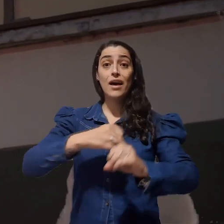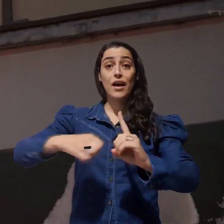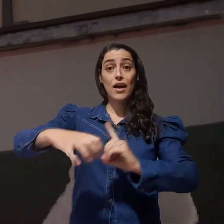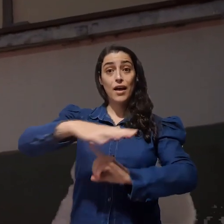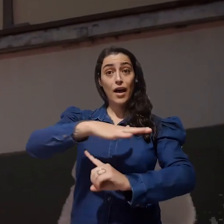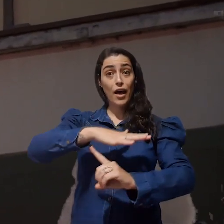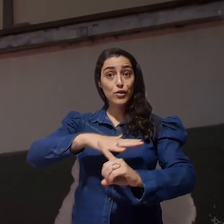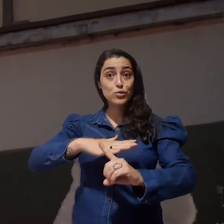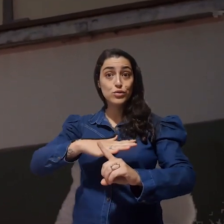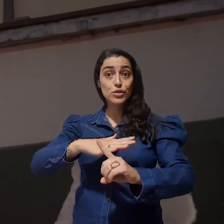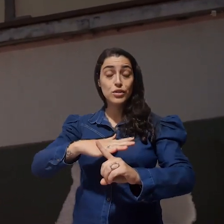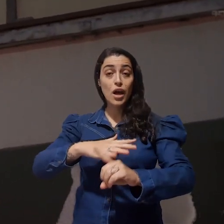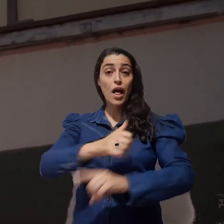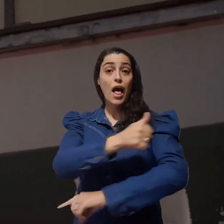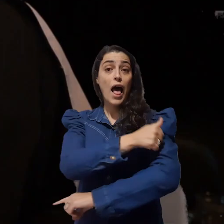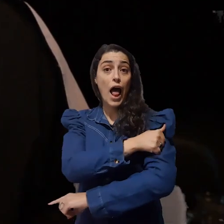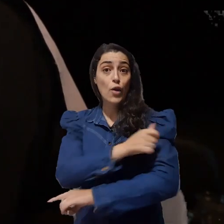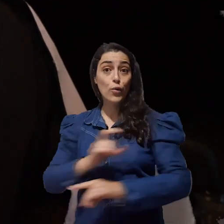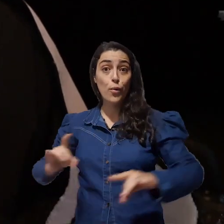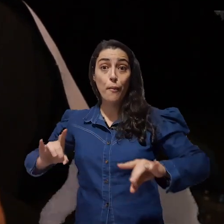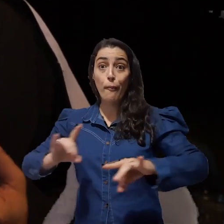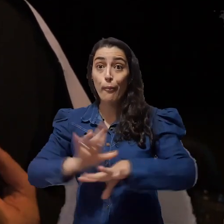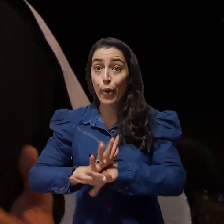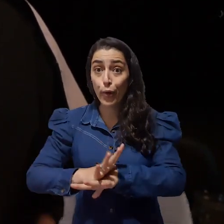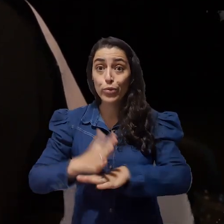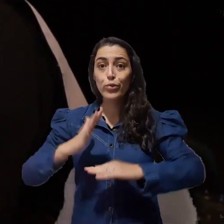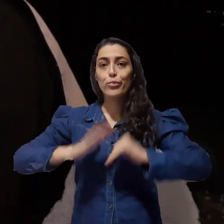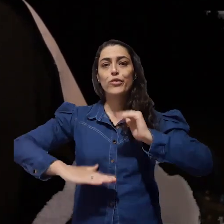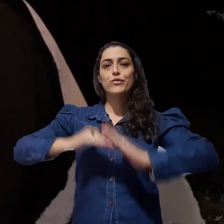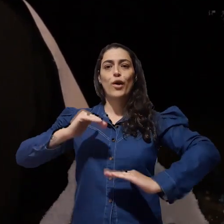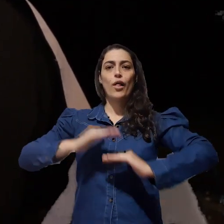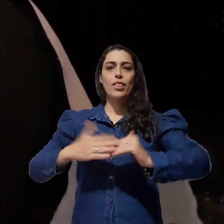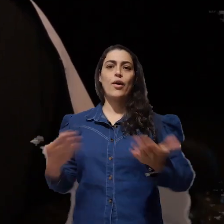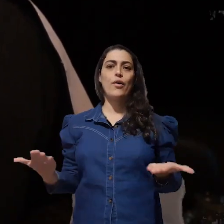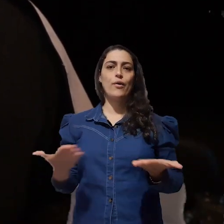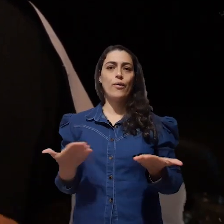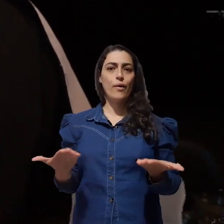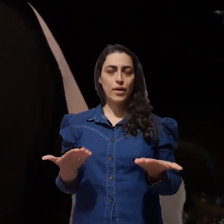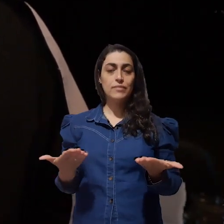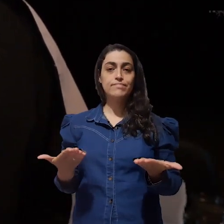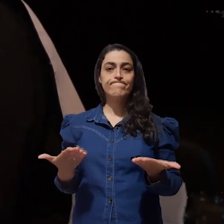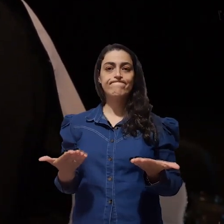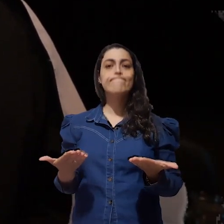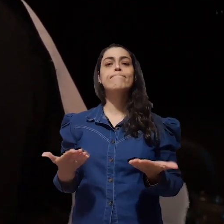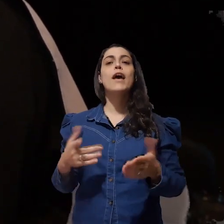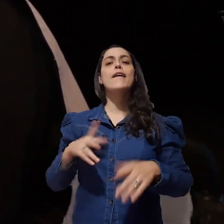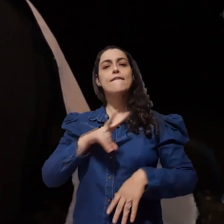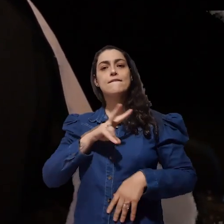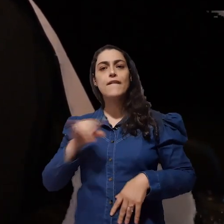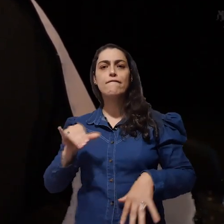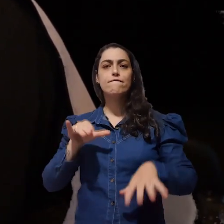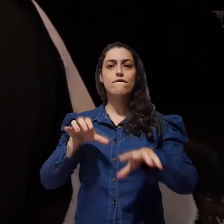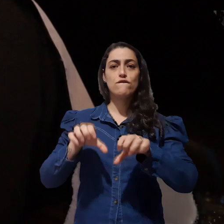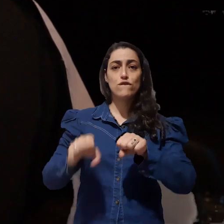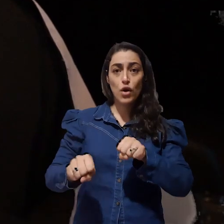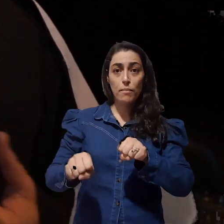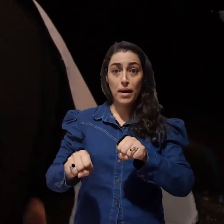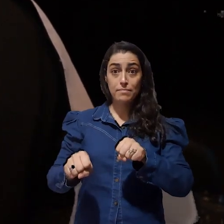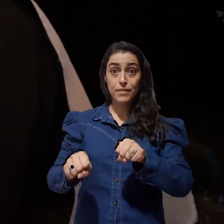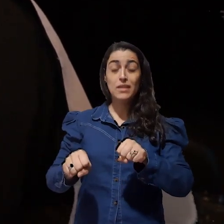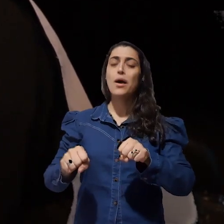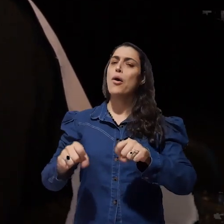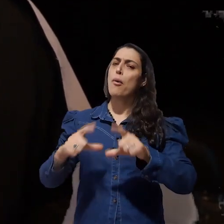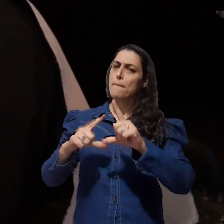à sociedade, né, estudantes já profissionais que vão nesse momento colar seu grau. Então,